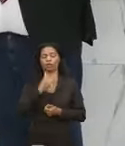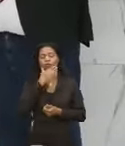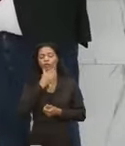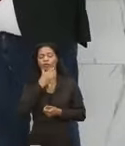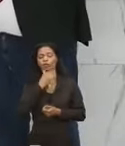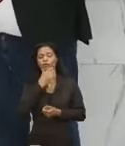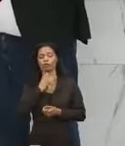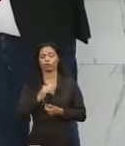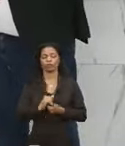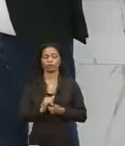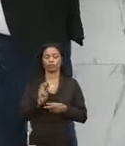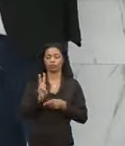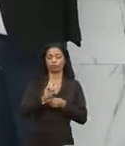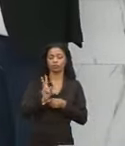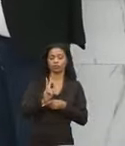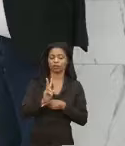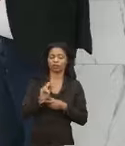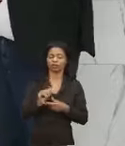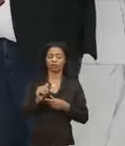Porque